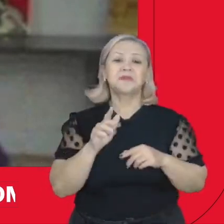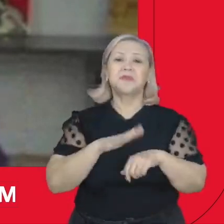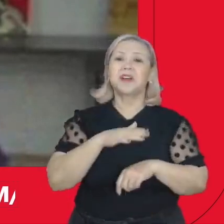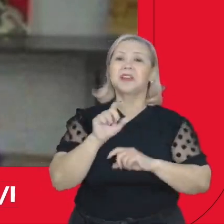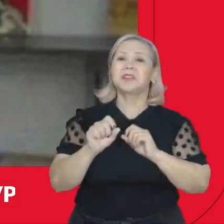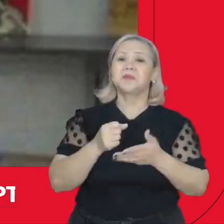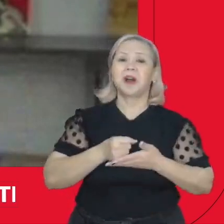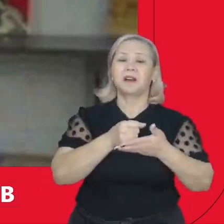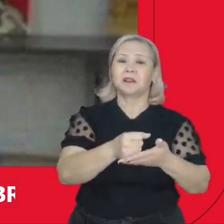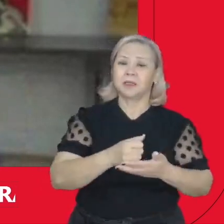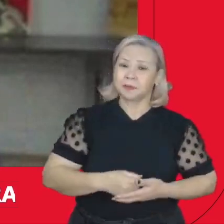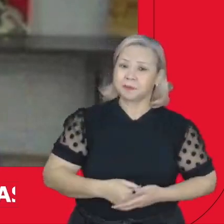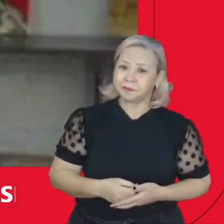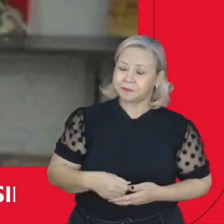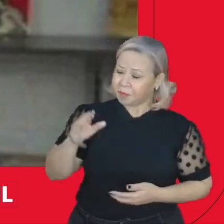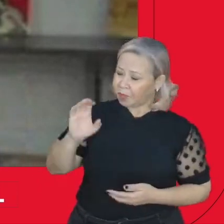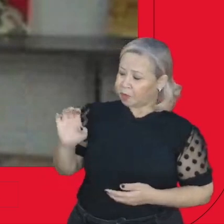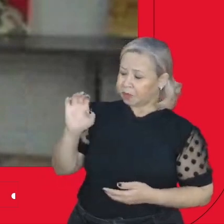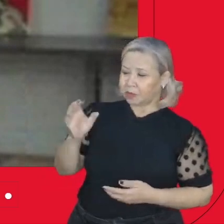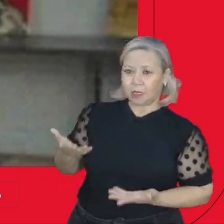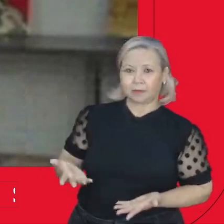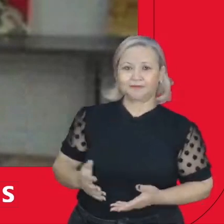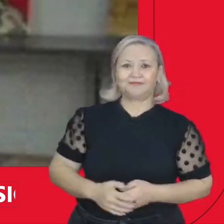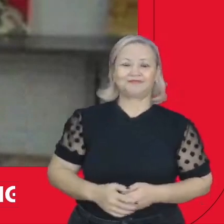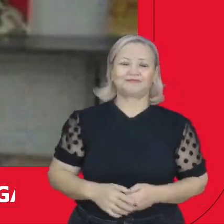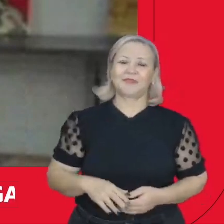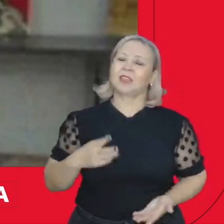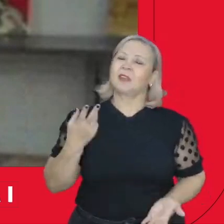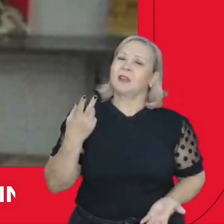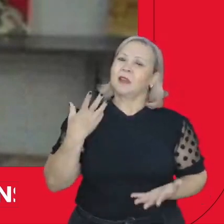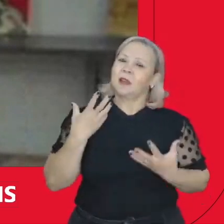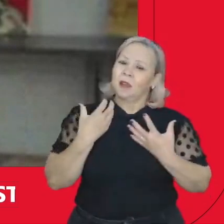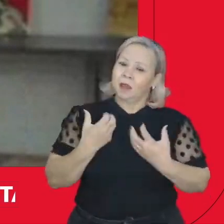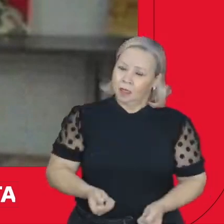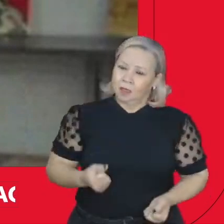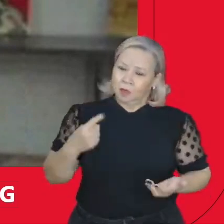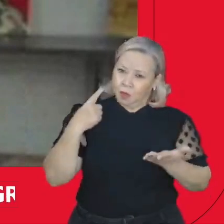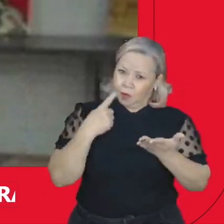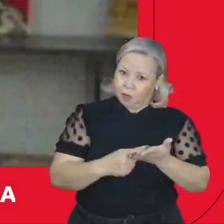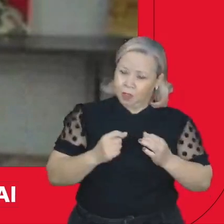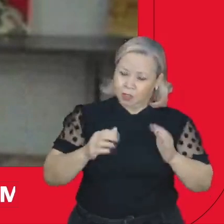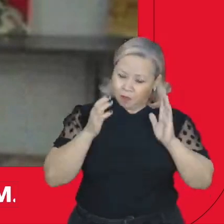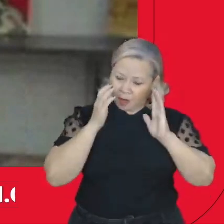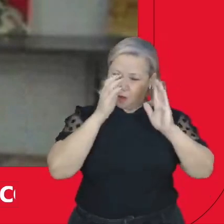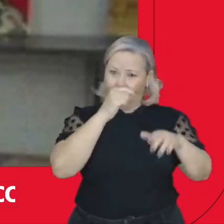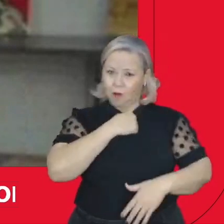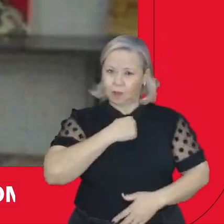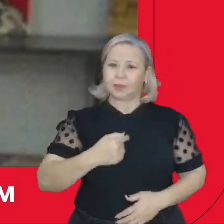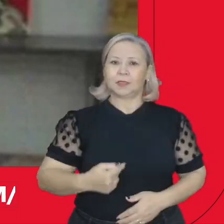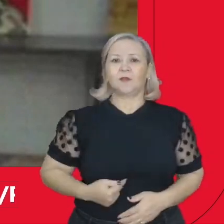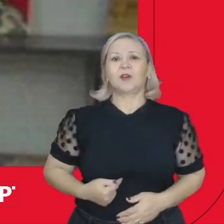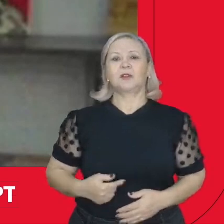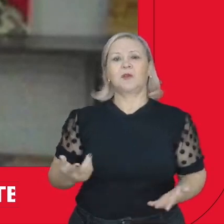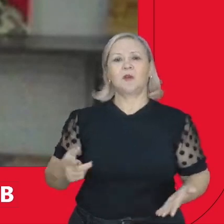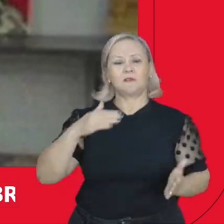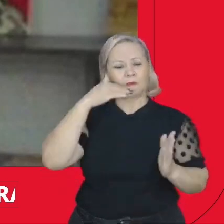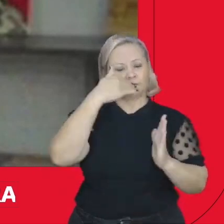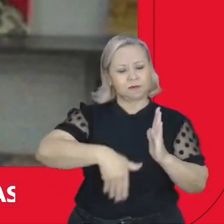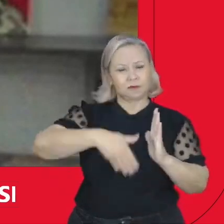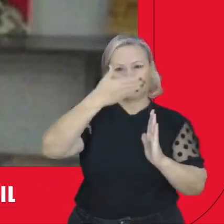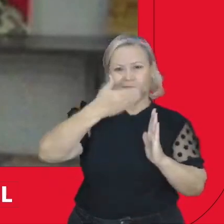contribuindo com a finança do nosso estado. Eu já assumi um compromisso, viu, Amanda? Se eu tiver a honra de ser governador, eu vou anular todos